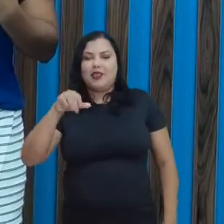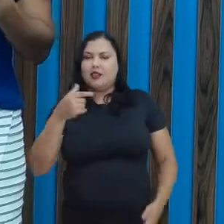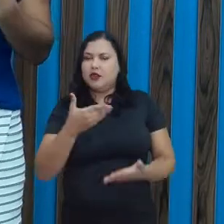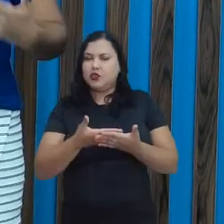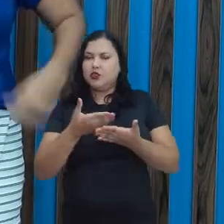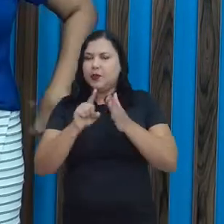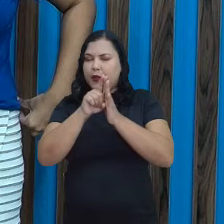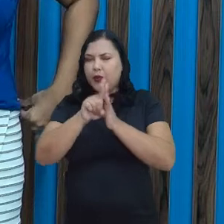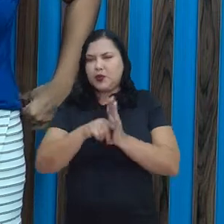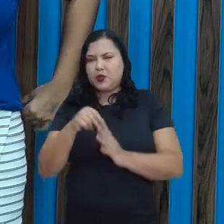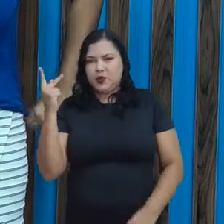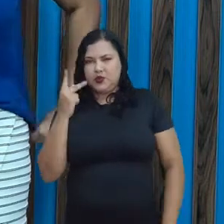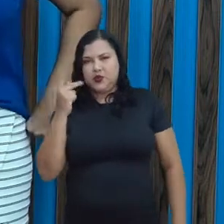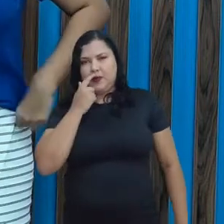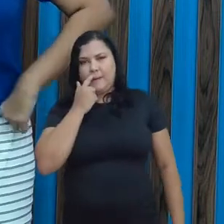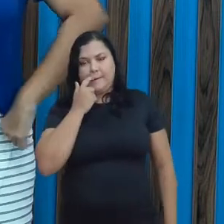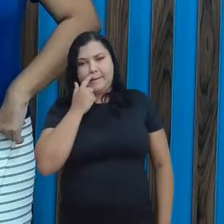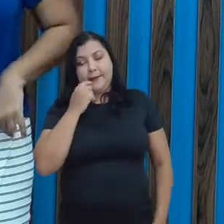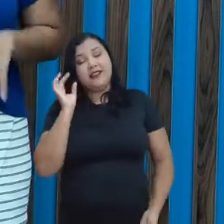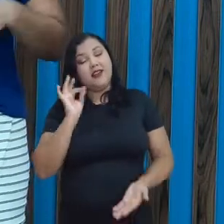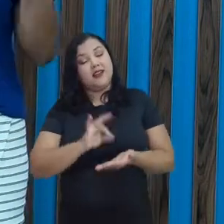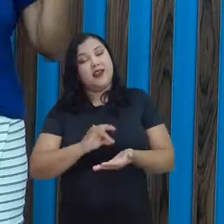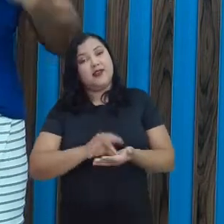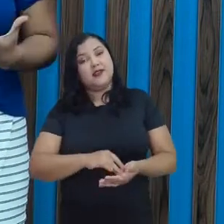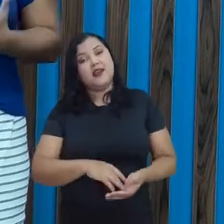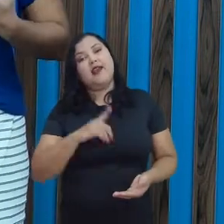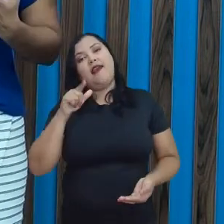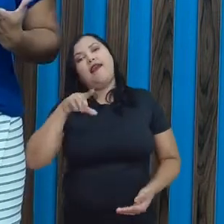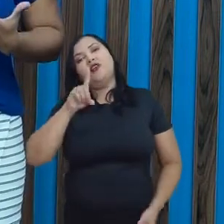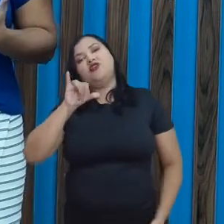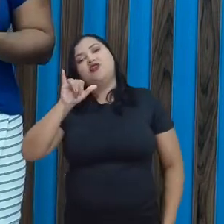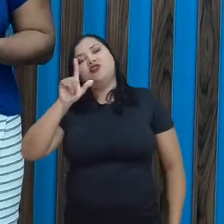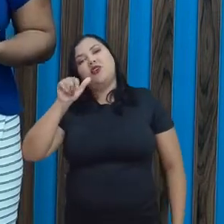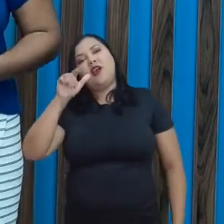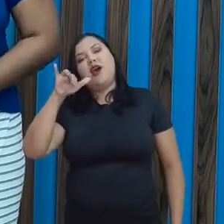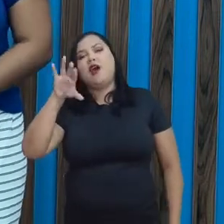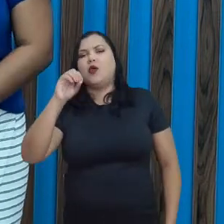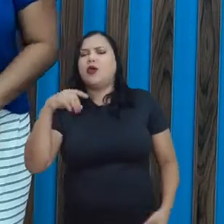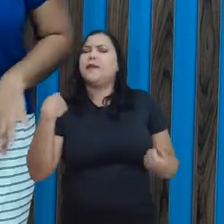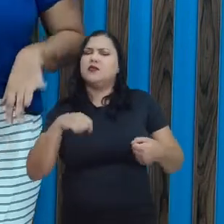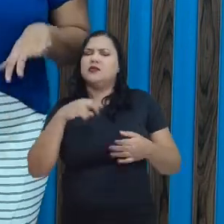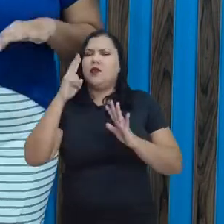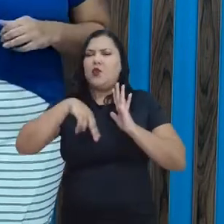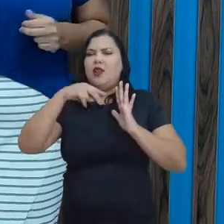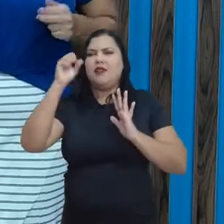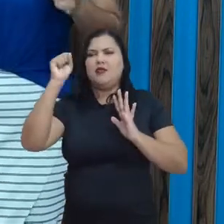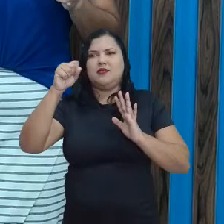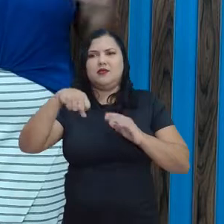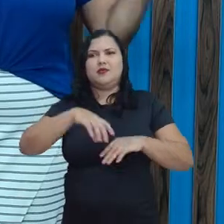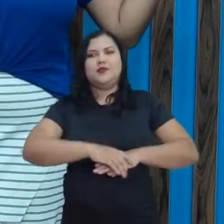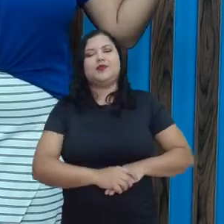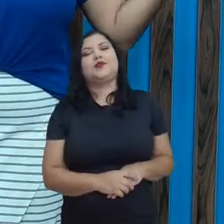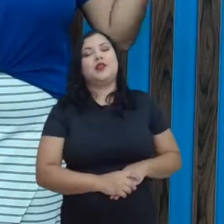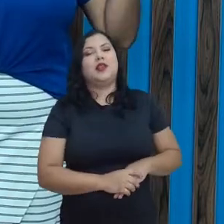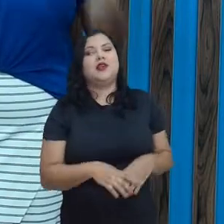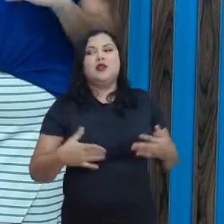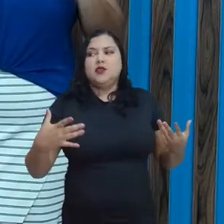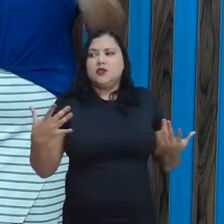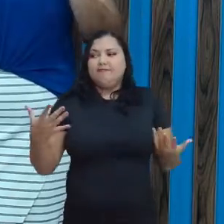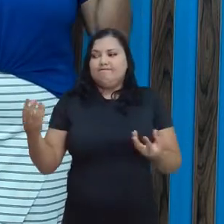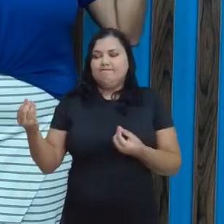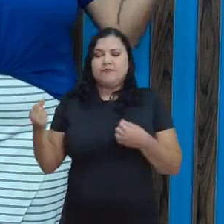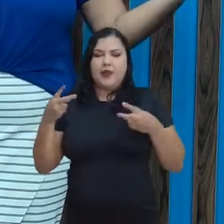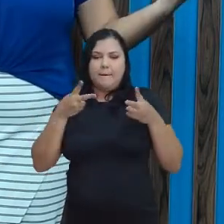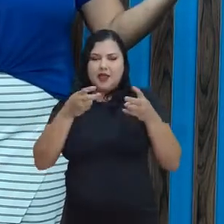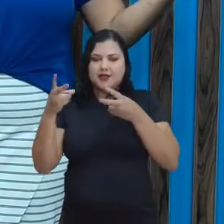sobre Anne Frank. Realmente são diários que merecem ser lidos, sabe? São diários que nos dão uma